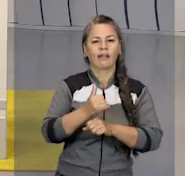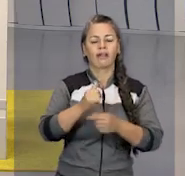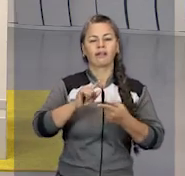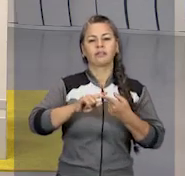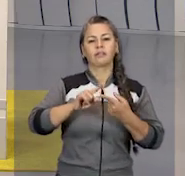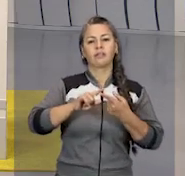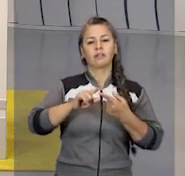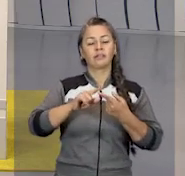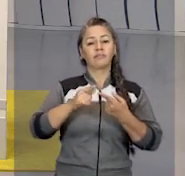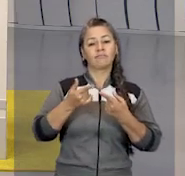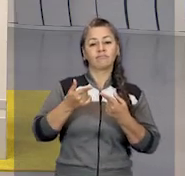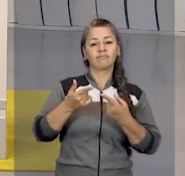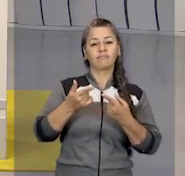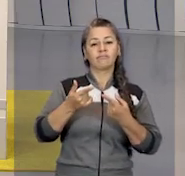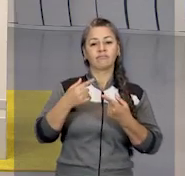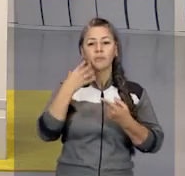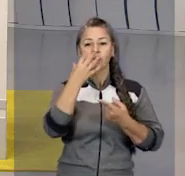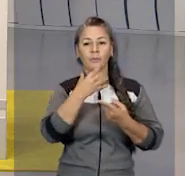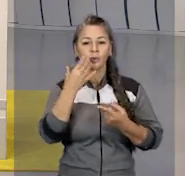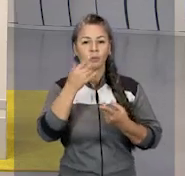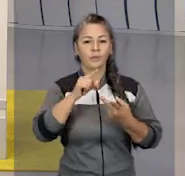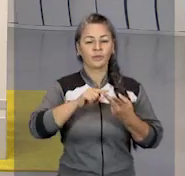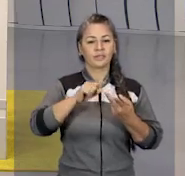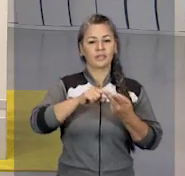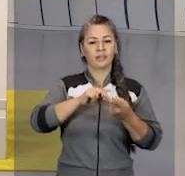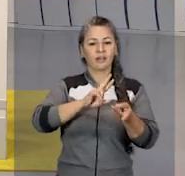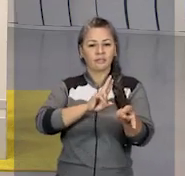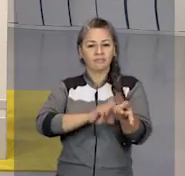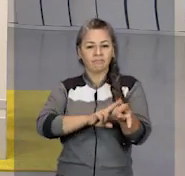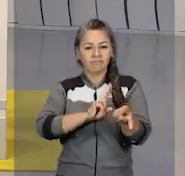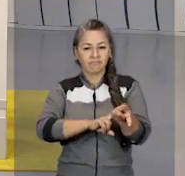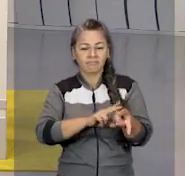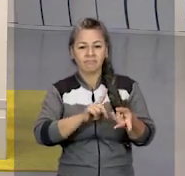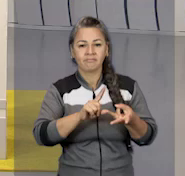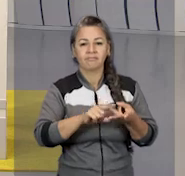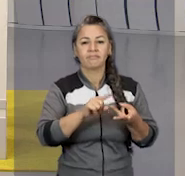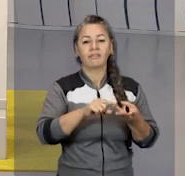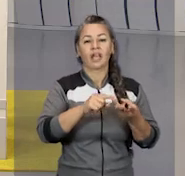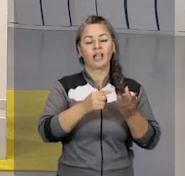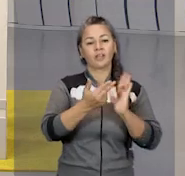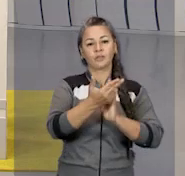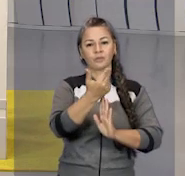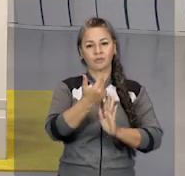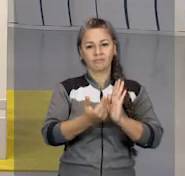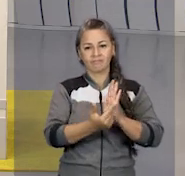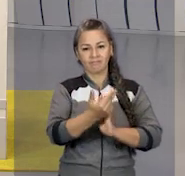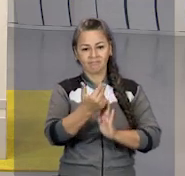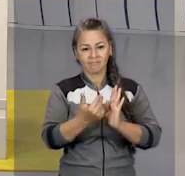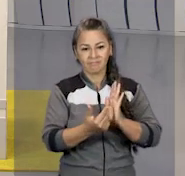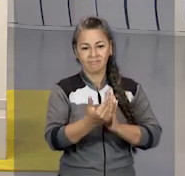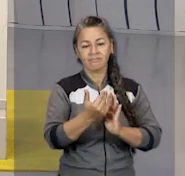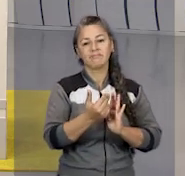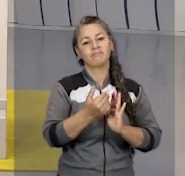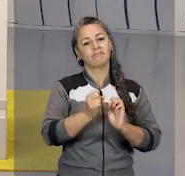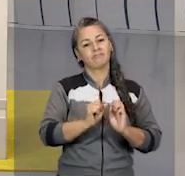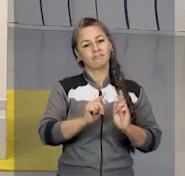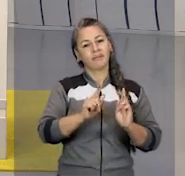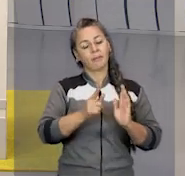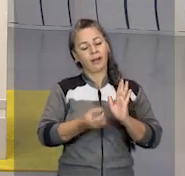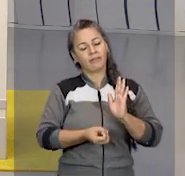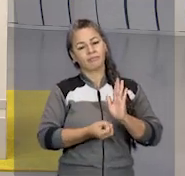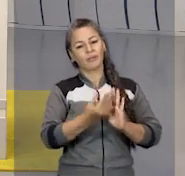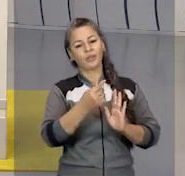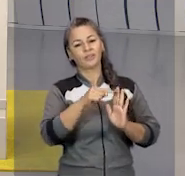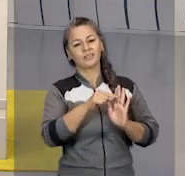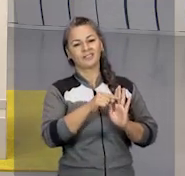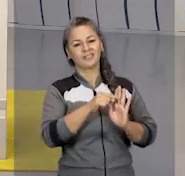a figuras de linguagem, para trazer essa expressividade. Bem, olha, então nós vamos começar,